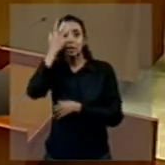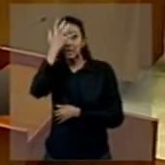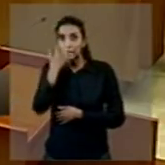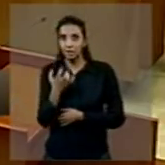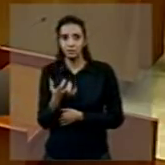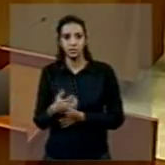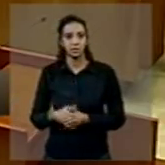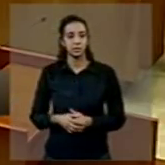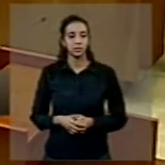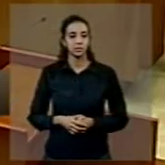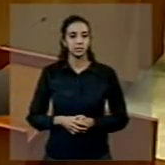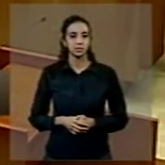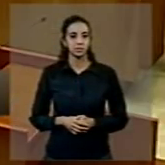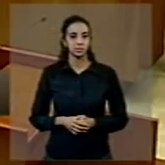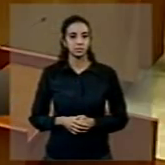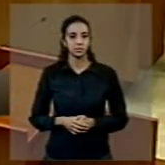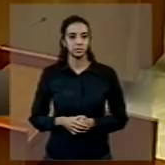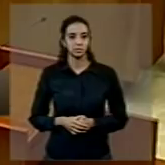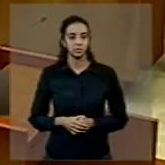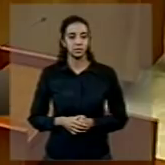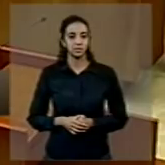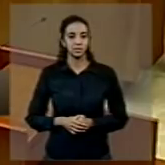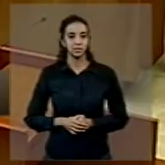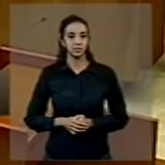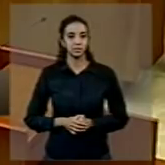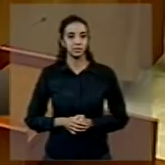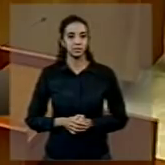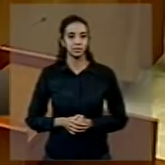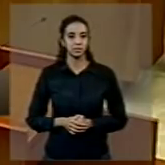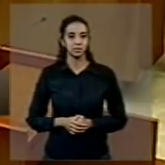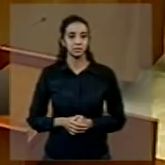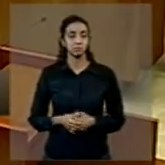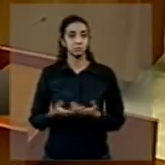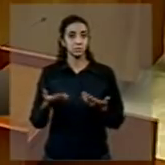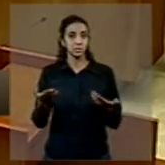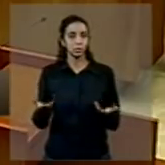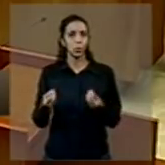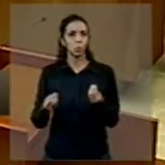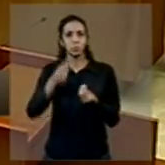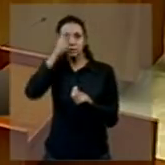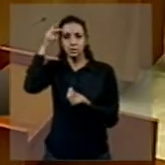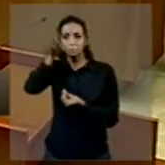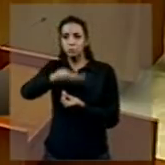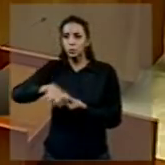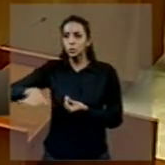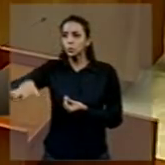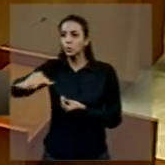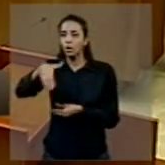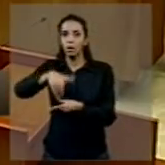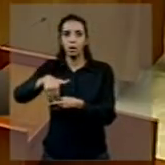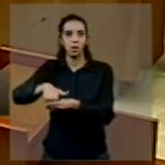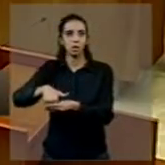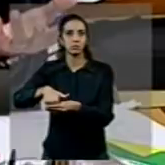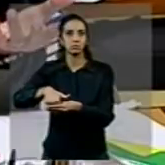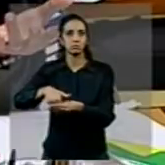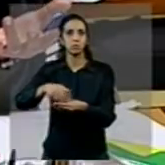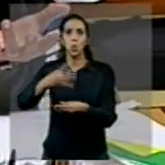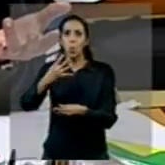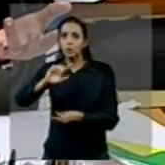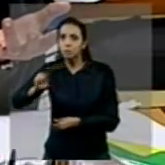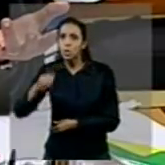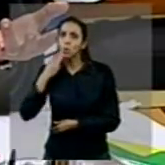maior no que se retira do grande corpo de eleitores, cerca de 4 milhões